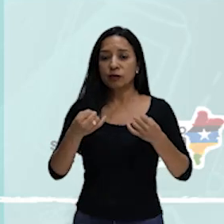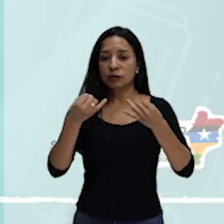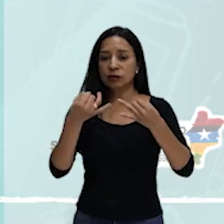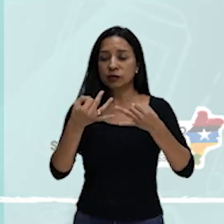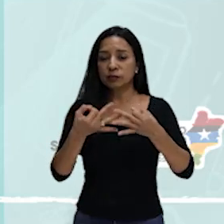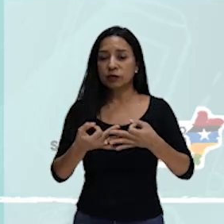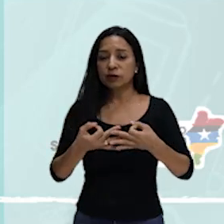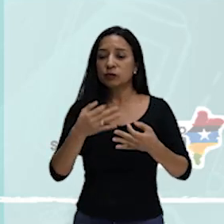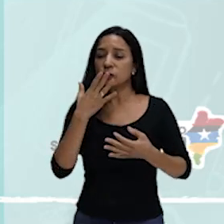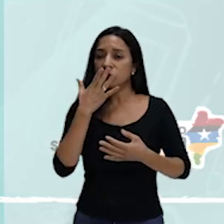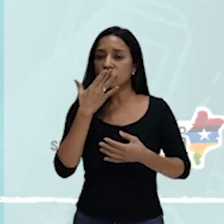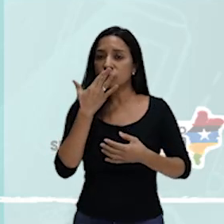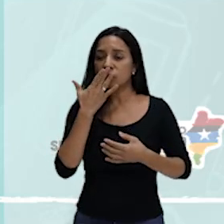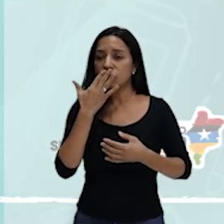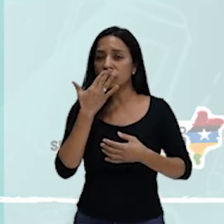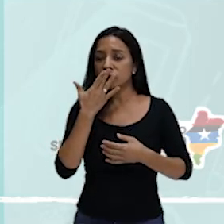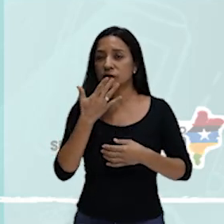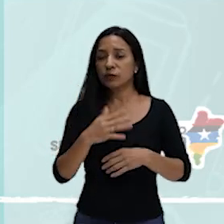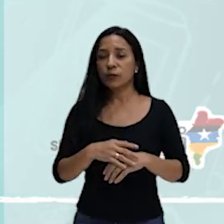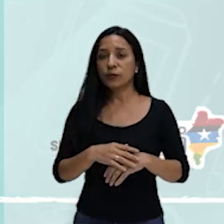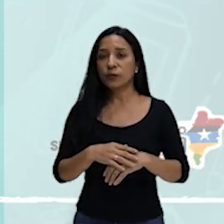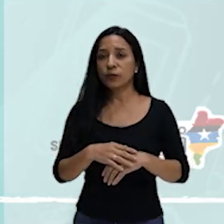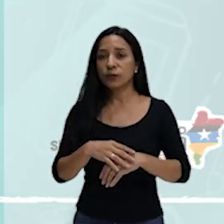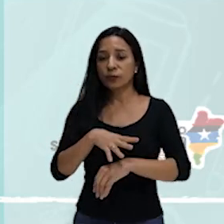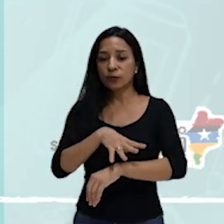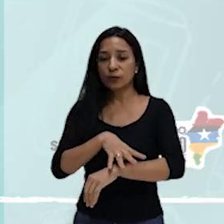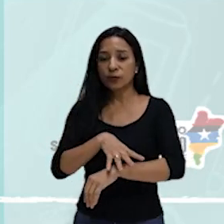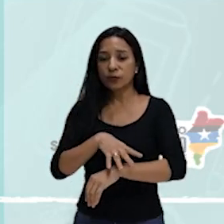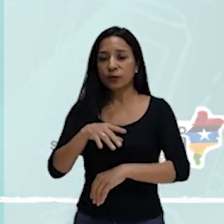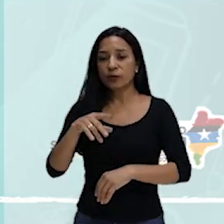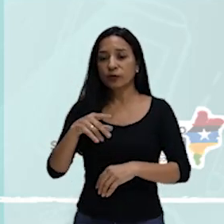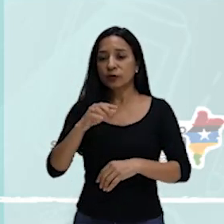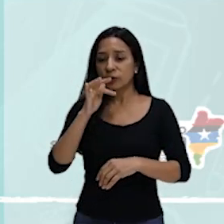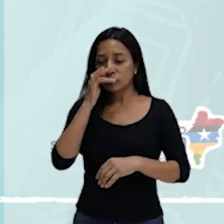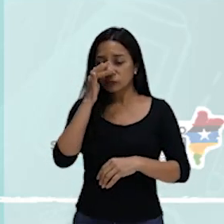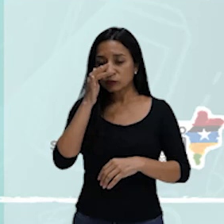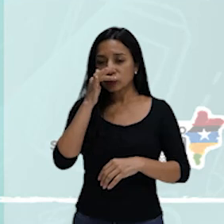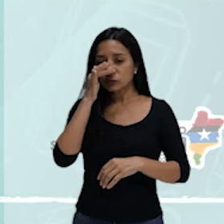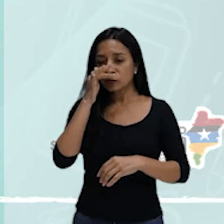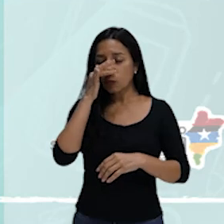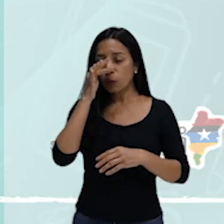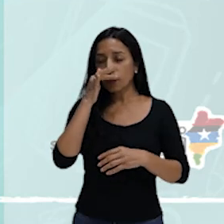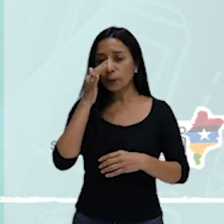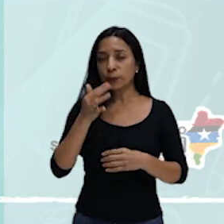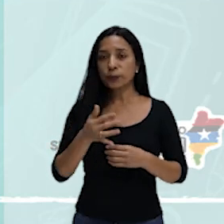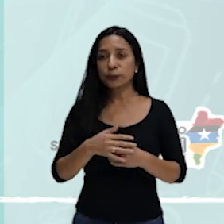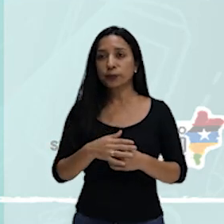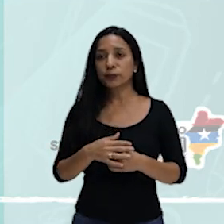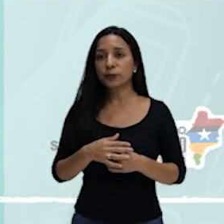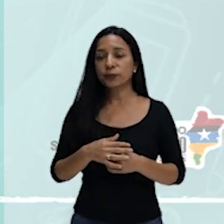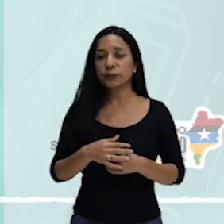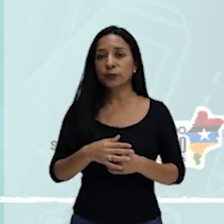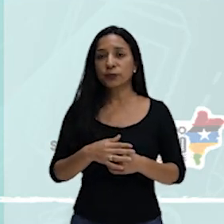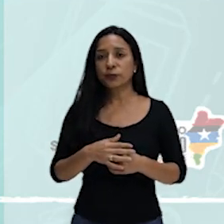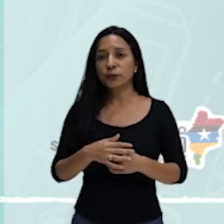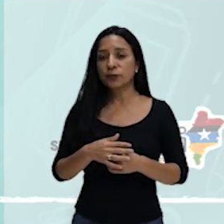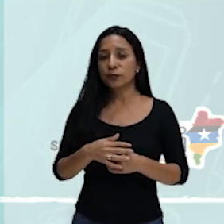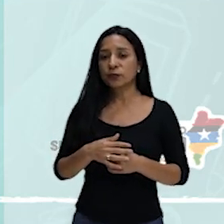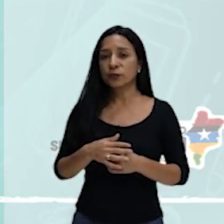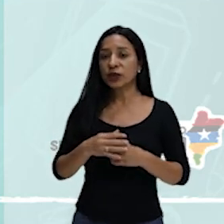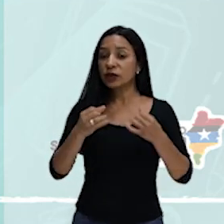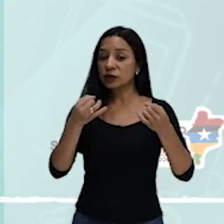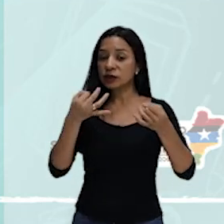a coloração das pétalas de flores, ok? Eu falei que o